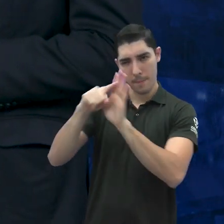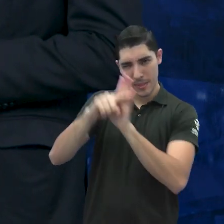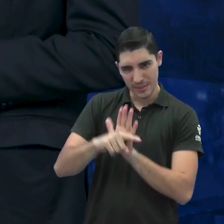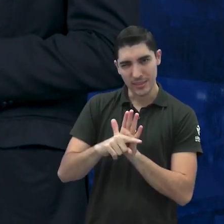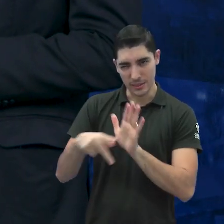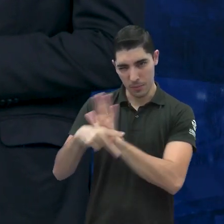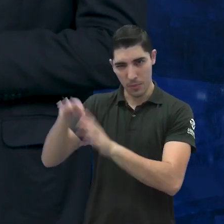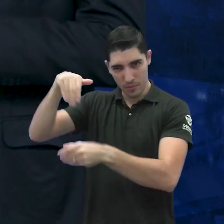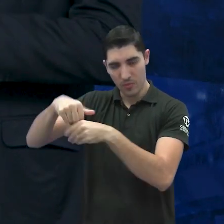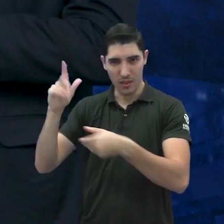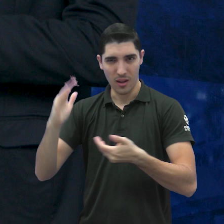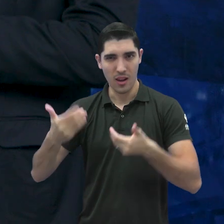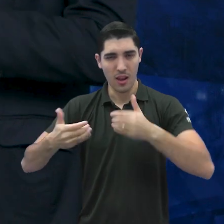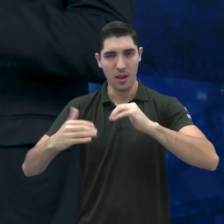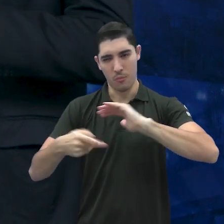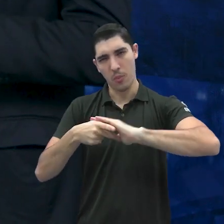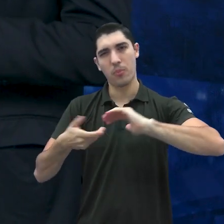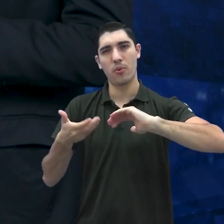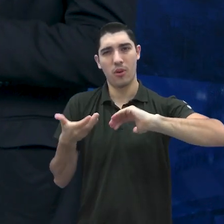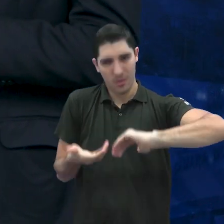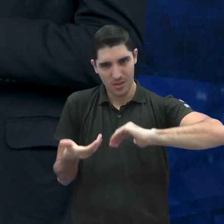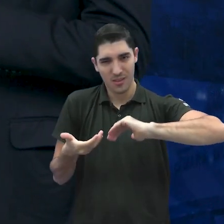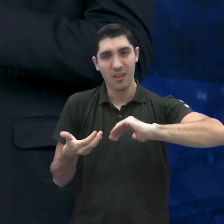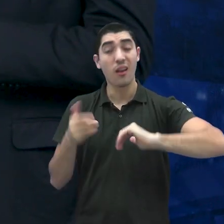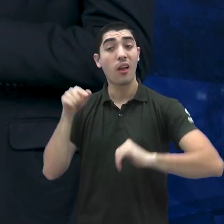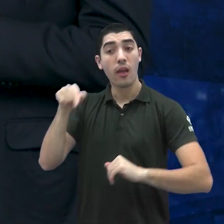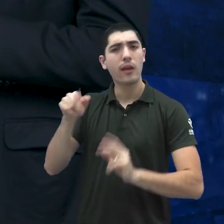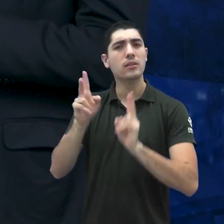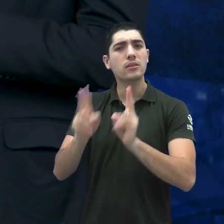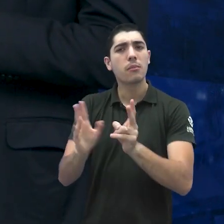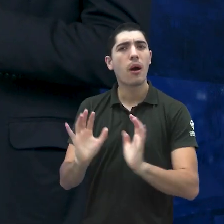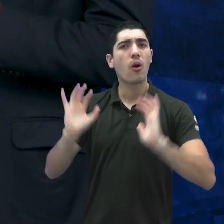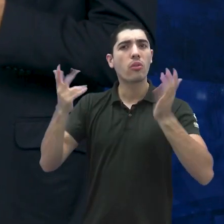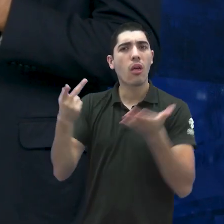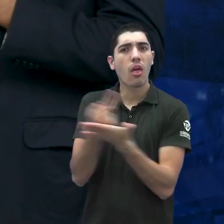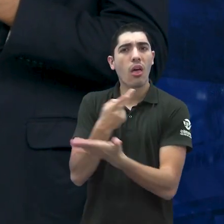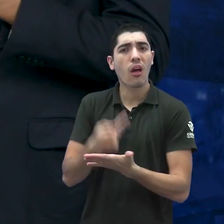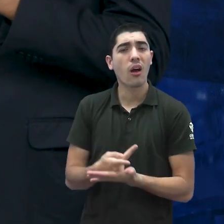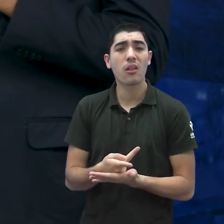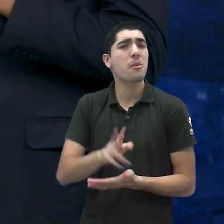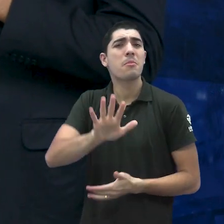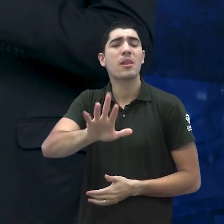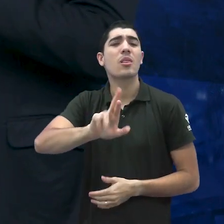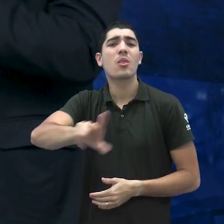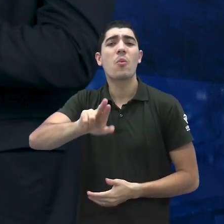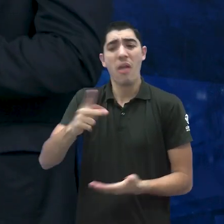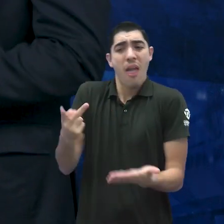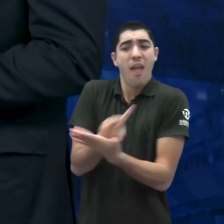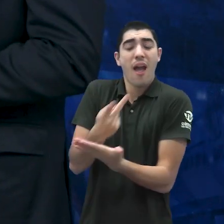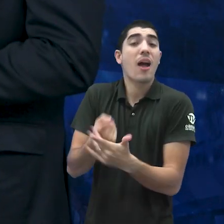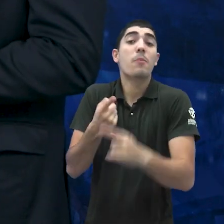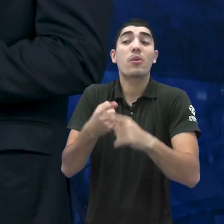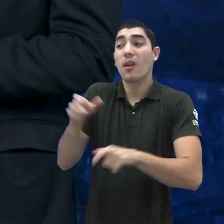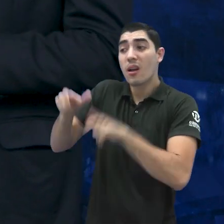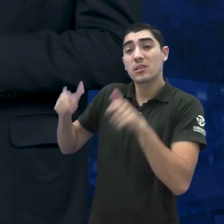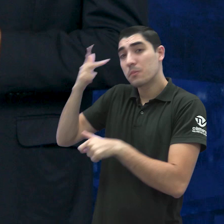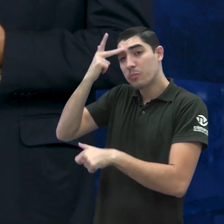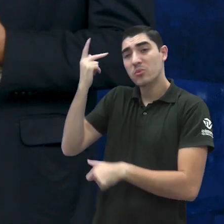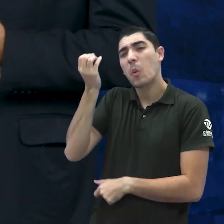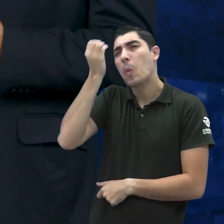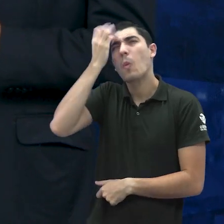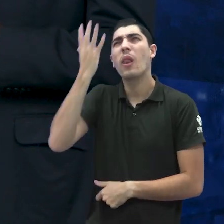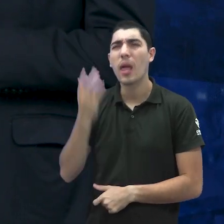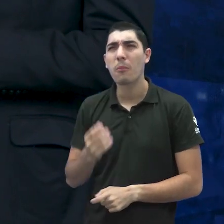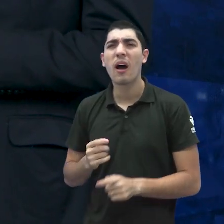para o Senado, elas erram. Na verdade, não é um erro, é porque as pessoas acabam nem lembrando que estão que votar para o Senado,